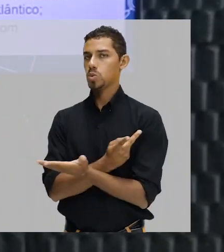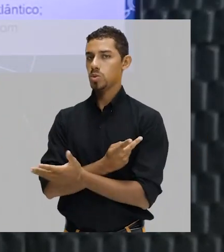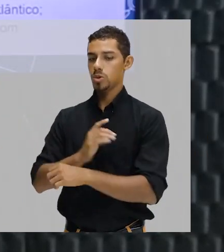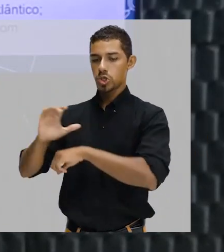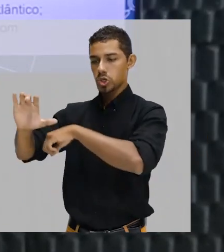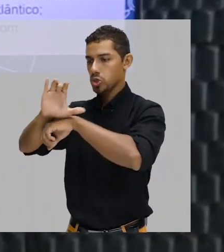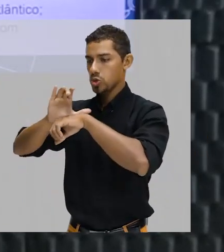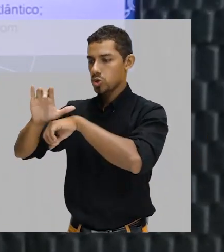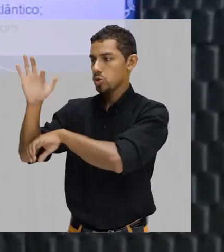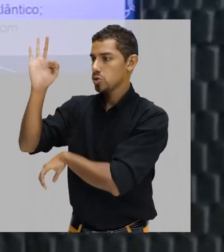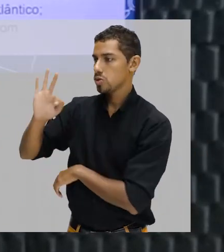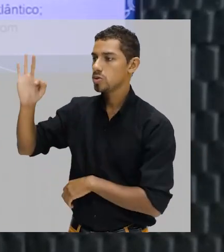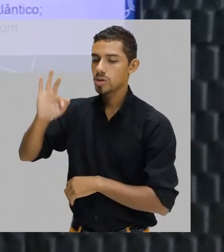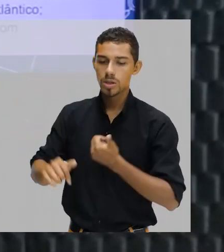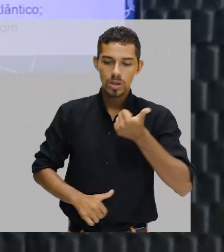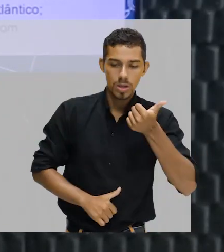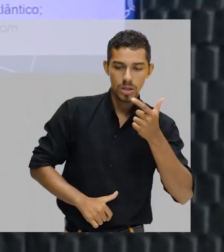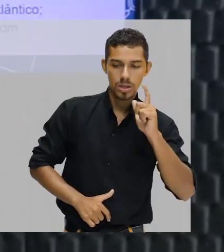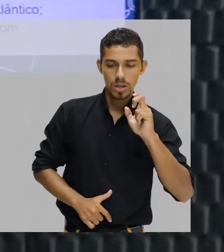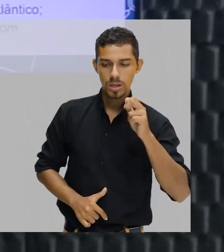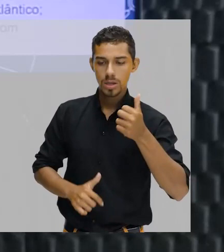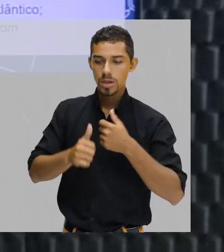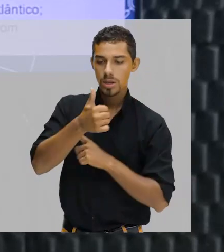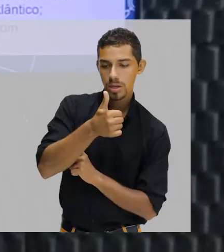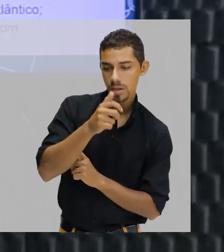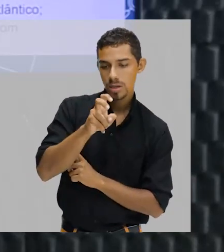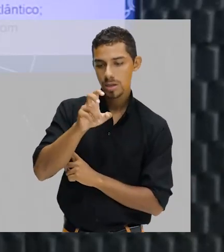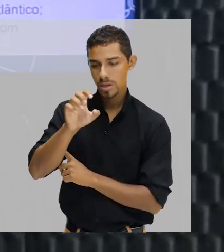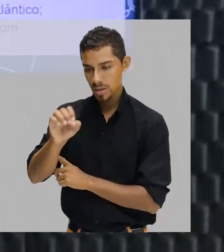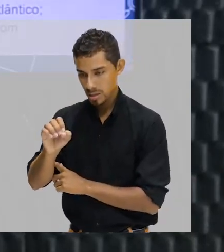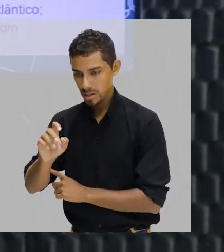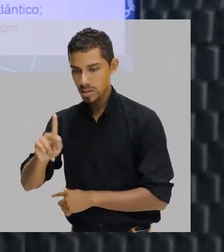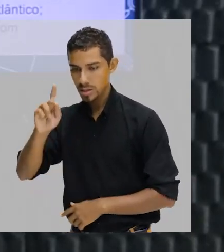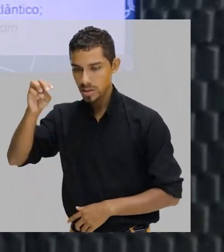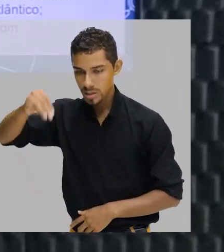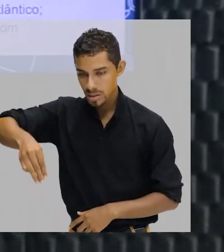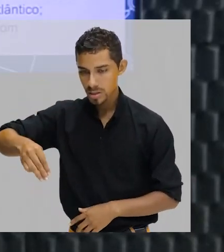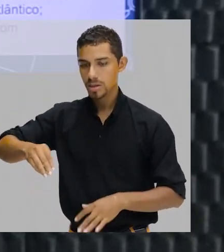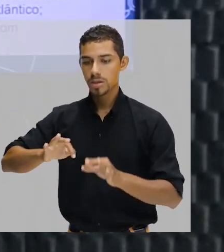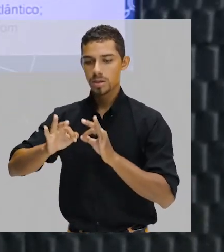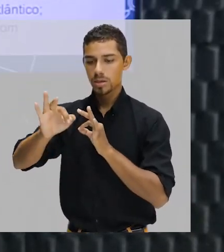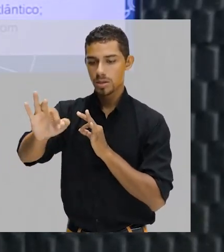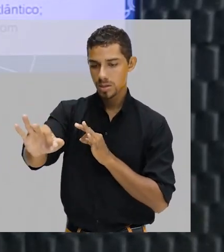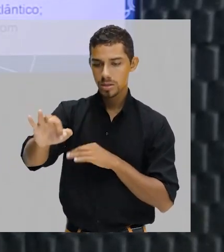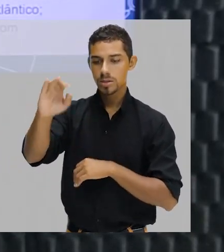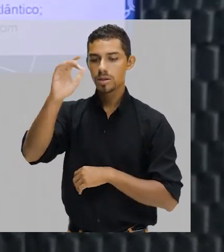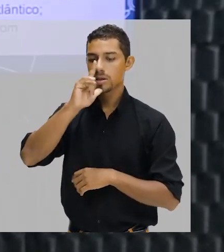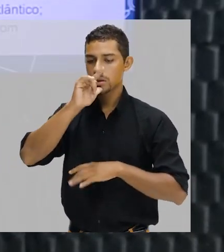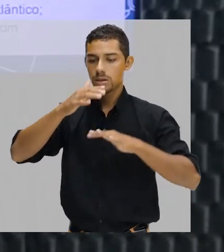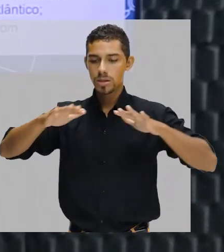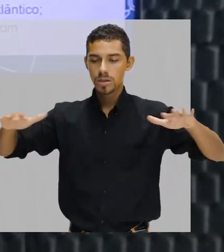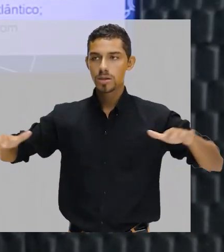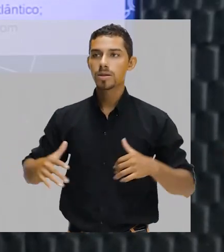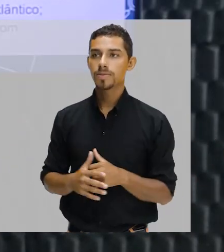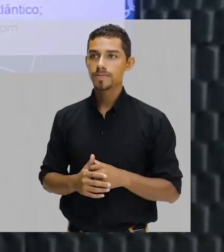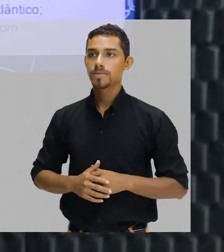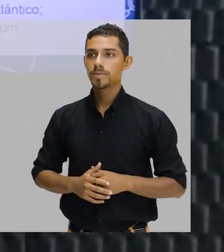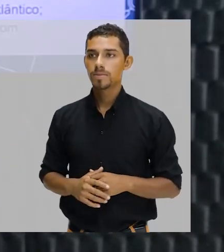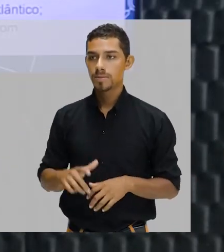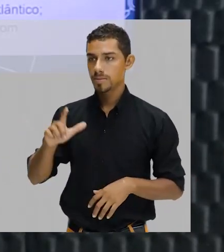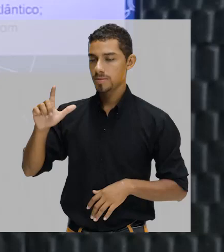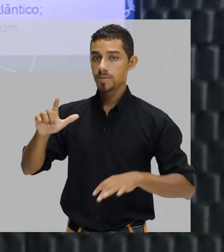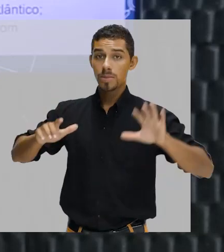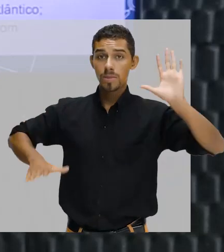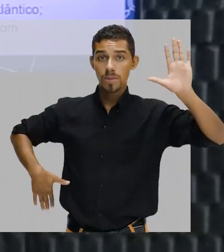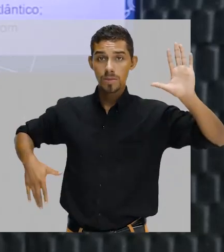até 150 quilômetros após as suas fronteiras marítimas. Ou seja, tá ali, litoral, praia. Imagina, litorânea.